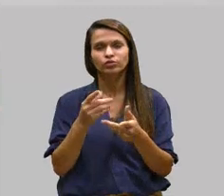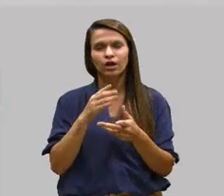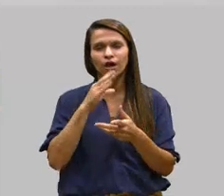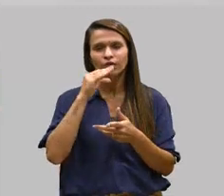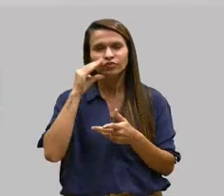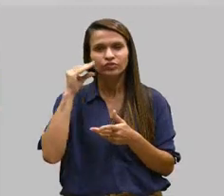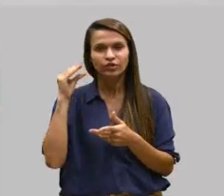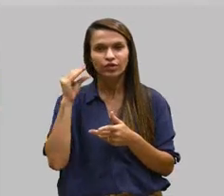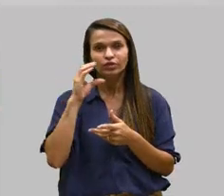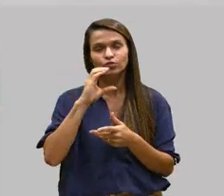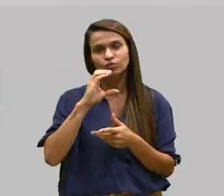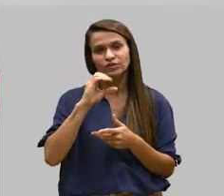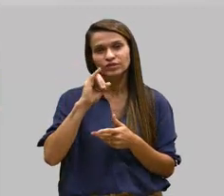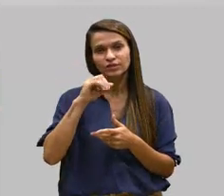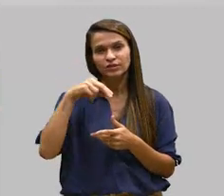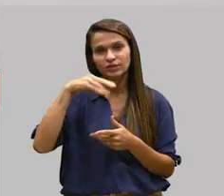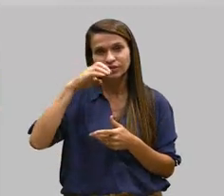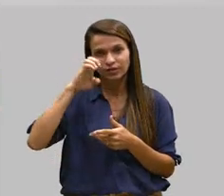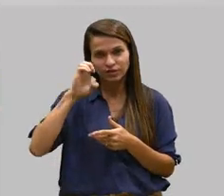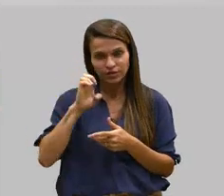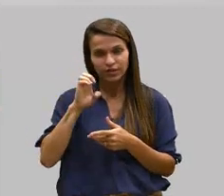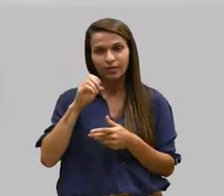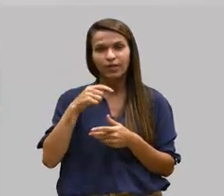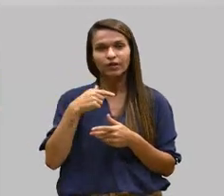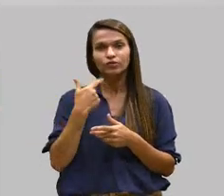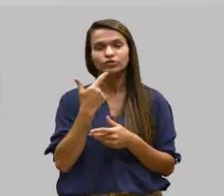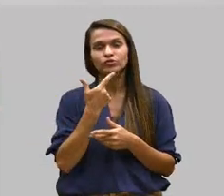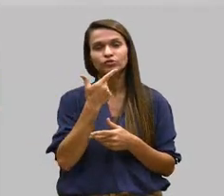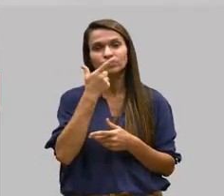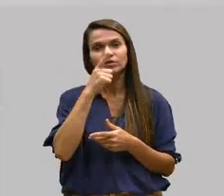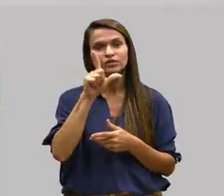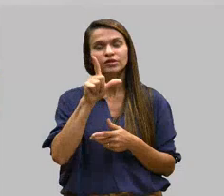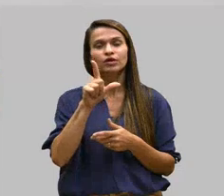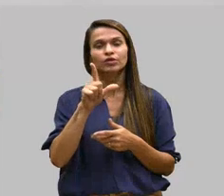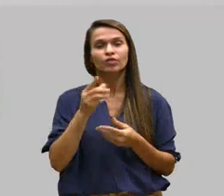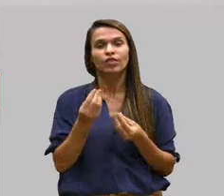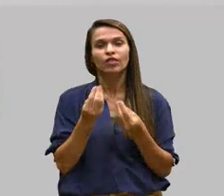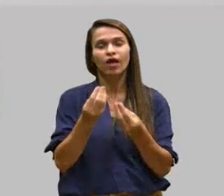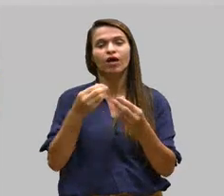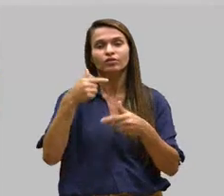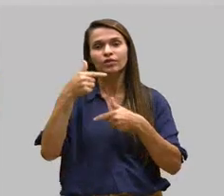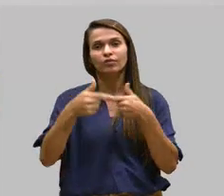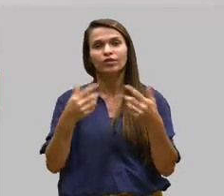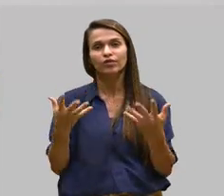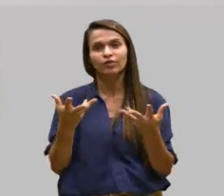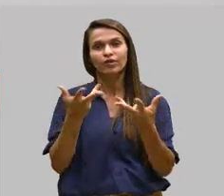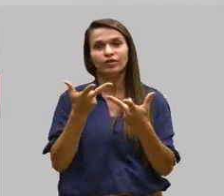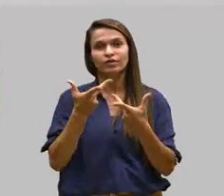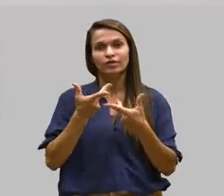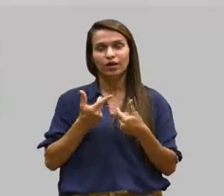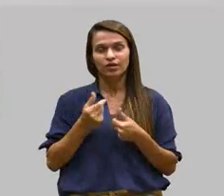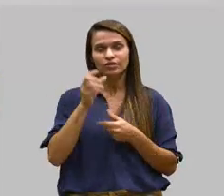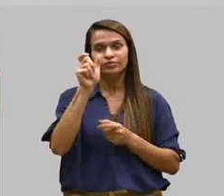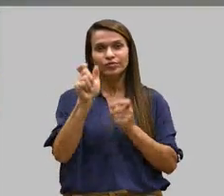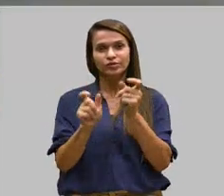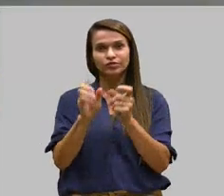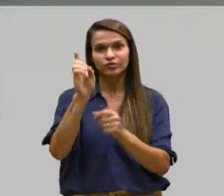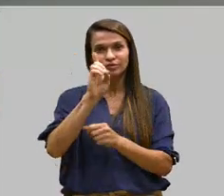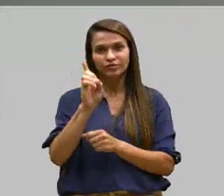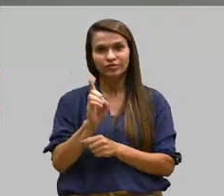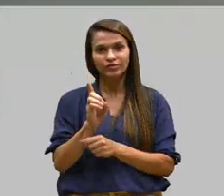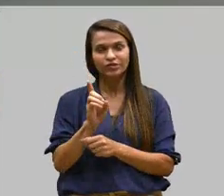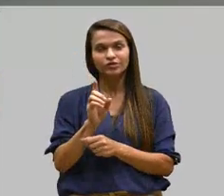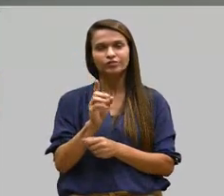justamente para a gente é prestar um serviço de qualidade para as pessoas com deficiência que acessam